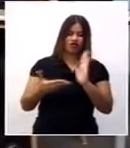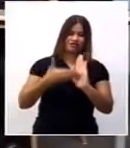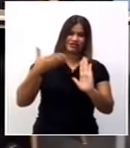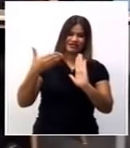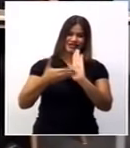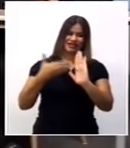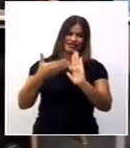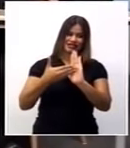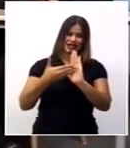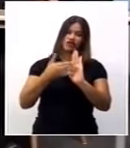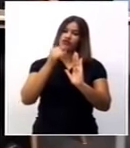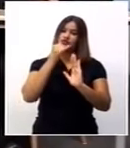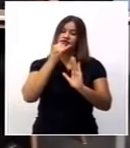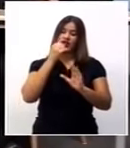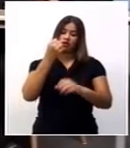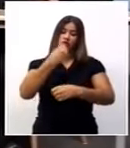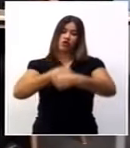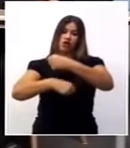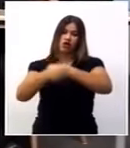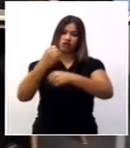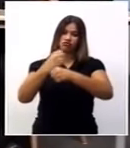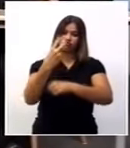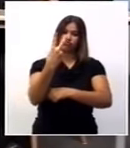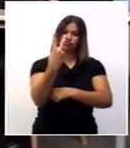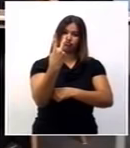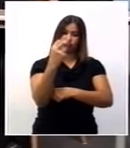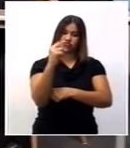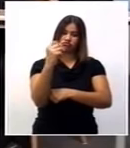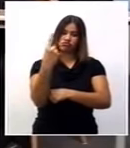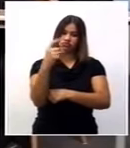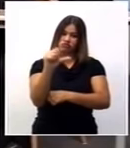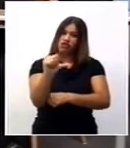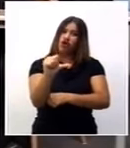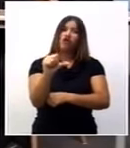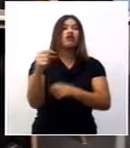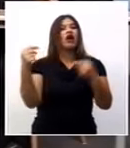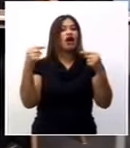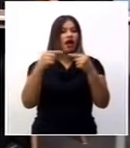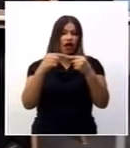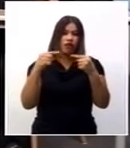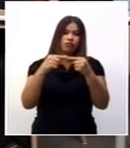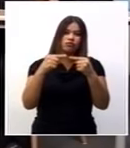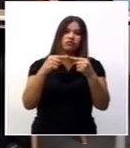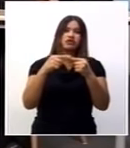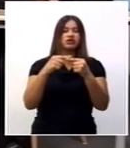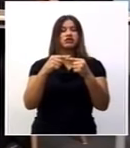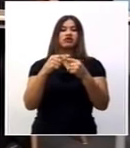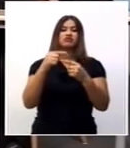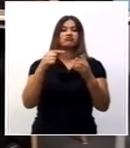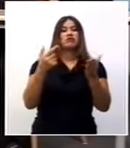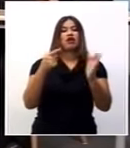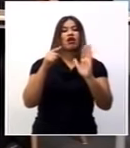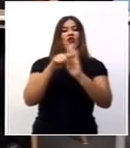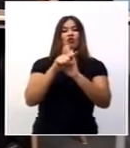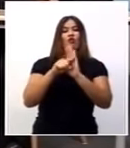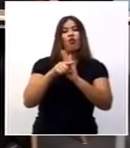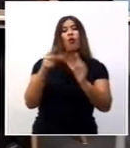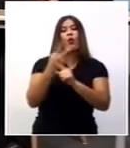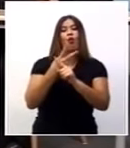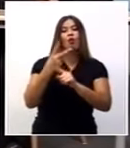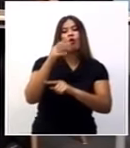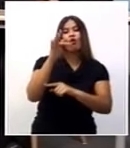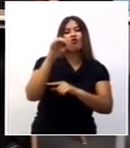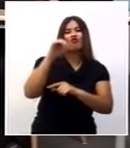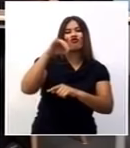receberam ano passado para trabalhar, ele é uma fonte histórica. Isso é um livro. Um livro é uma fonte histórica. Sim, é verdade. Porque